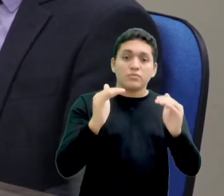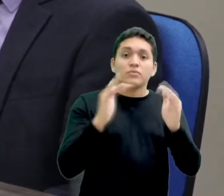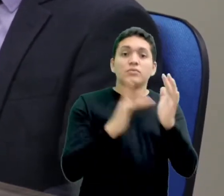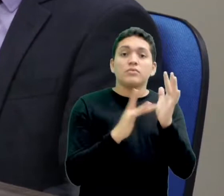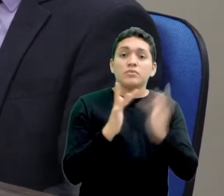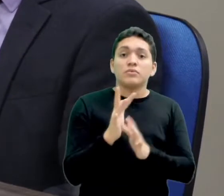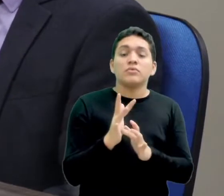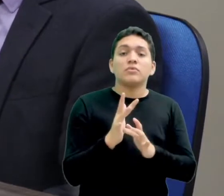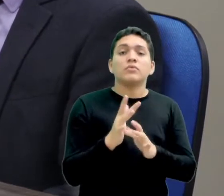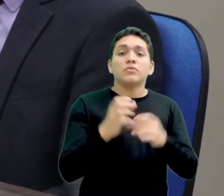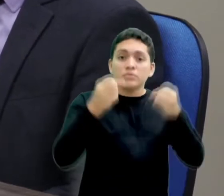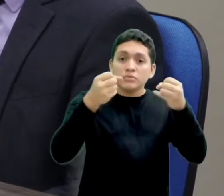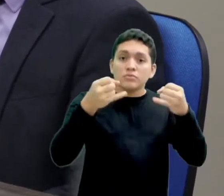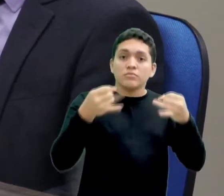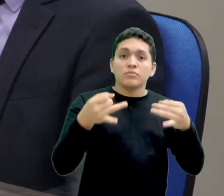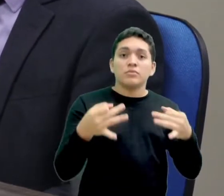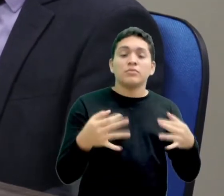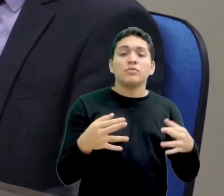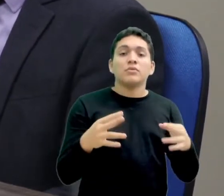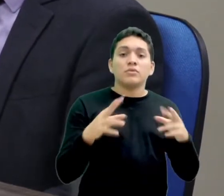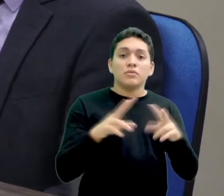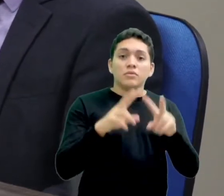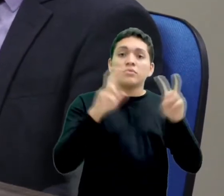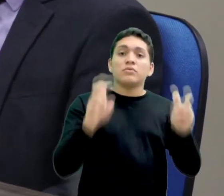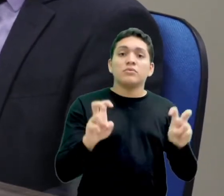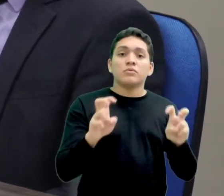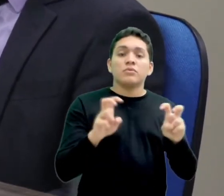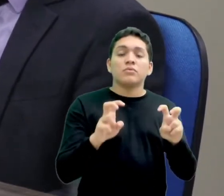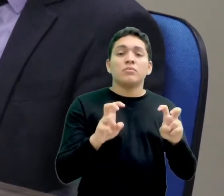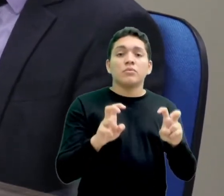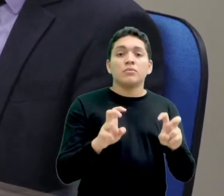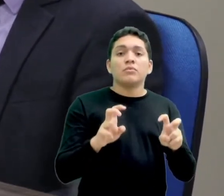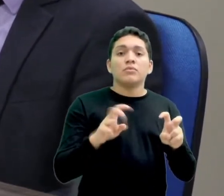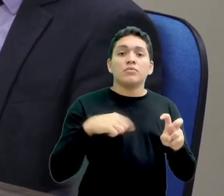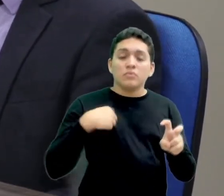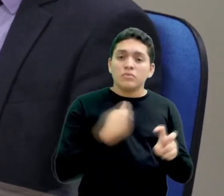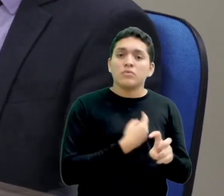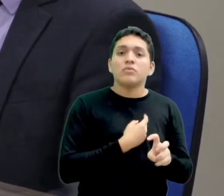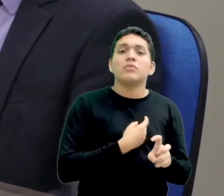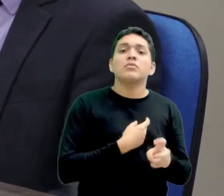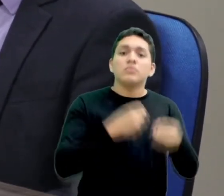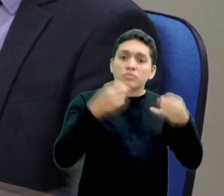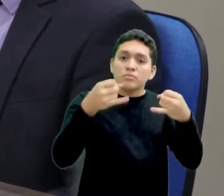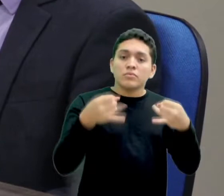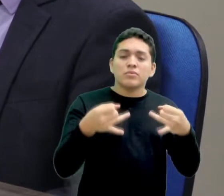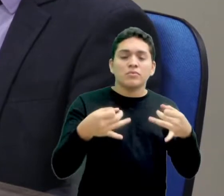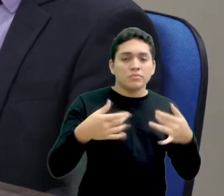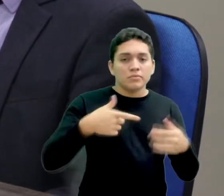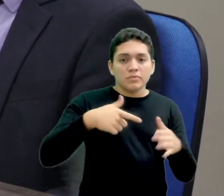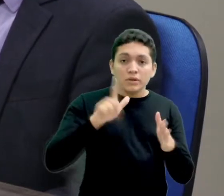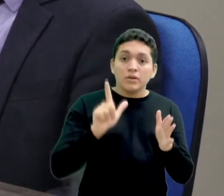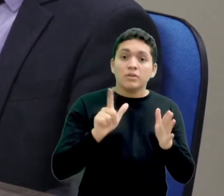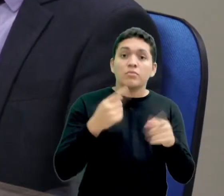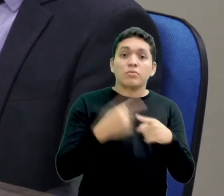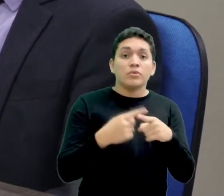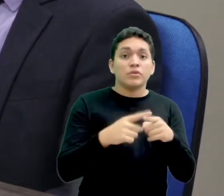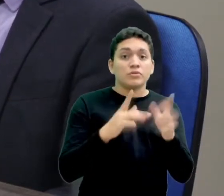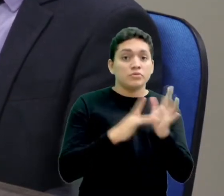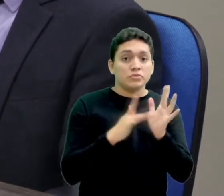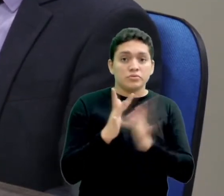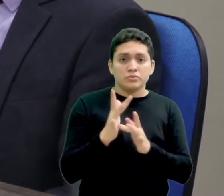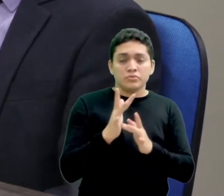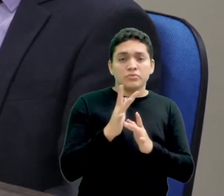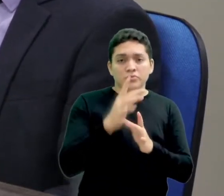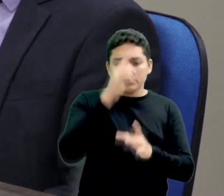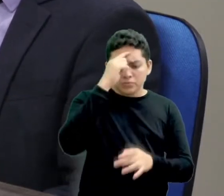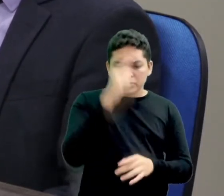vai tratar a respeito desse assunto, e por isso que nós falamos anteriormente que Jesus não abriu mão do mandamento,